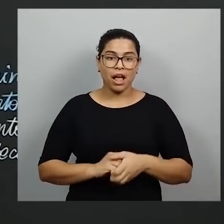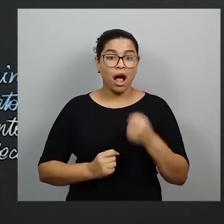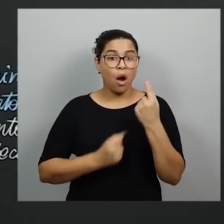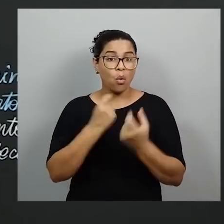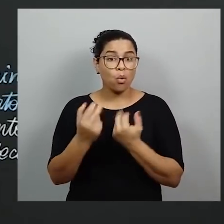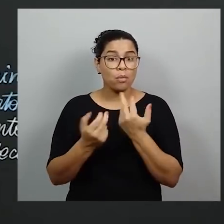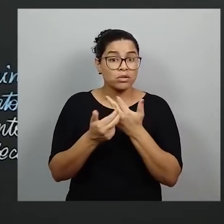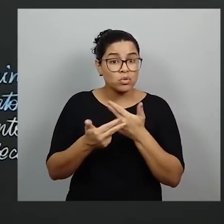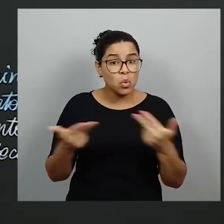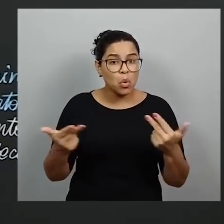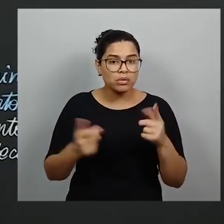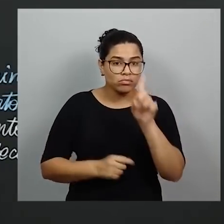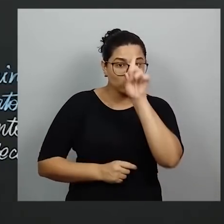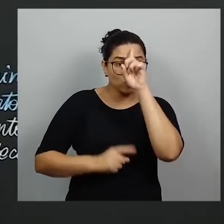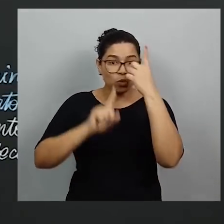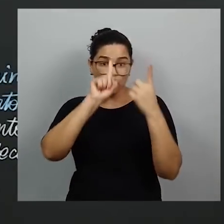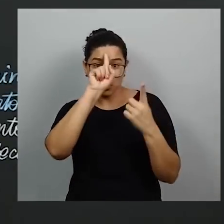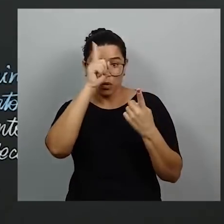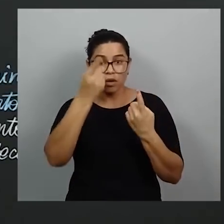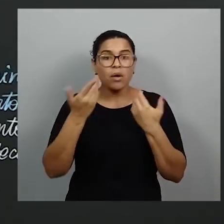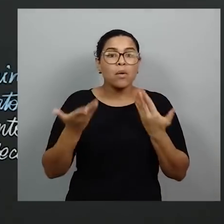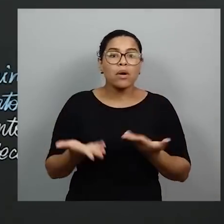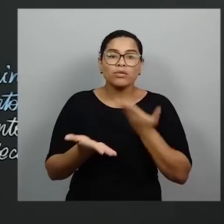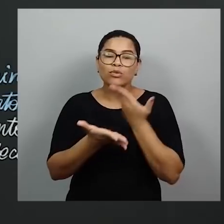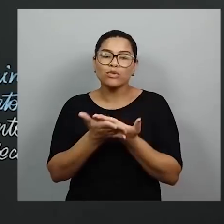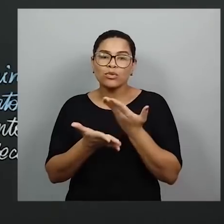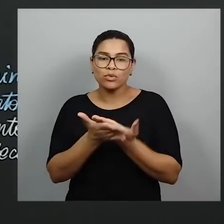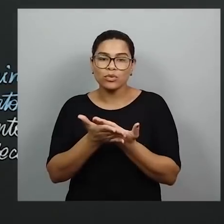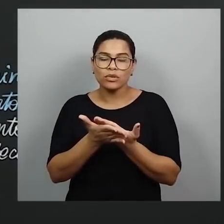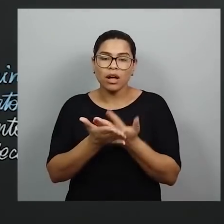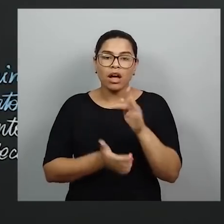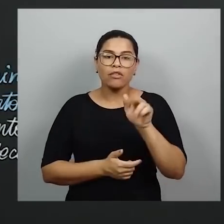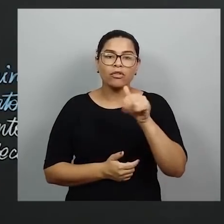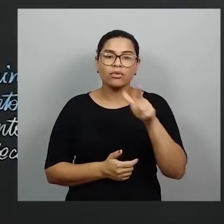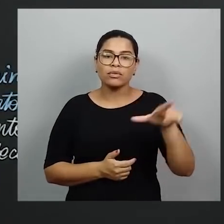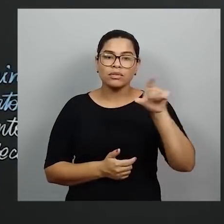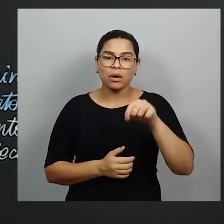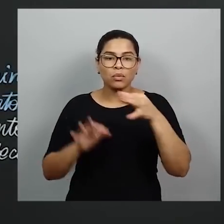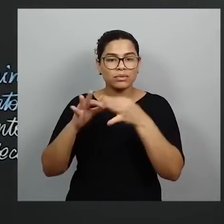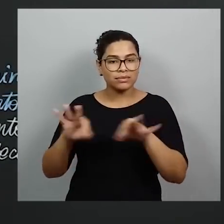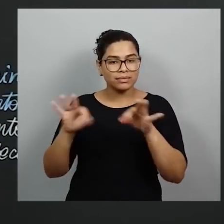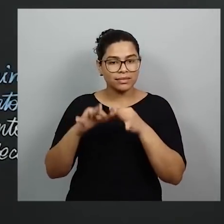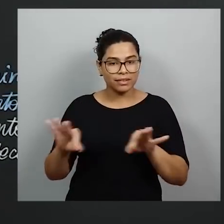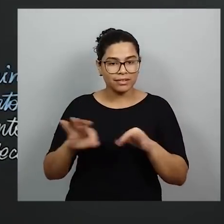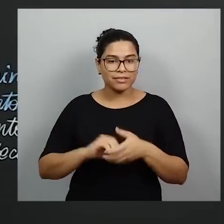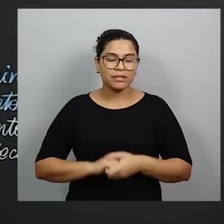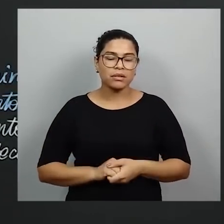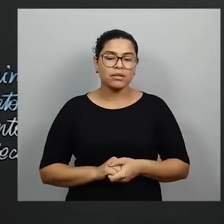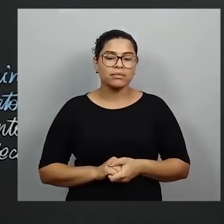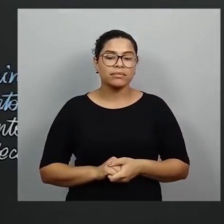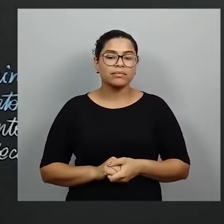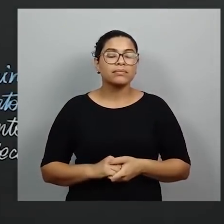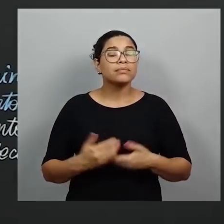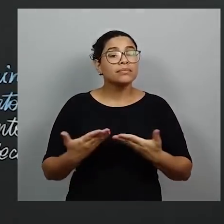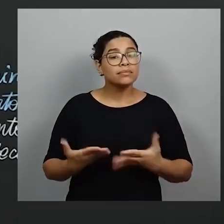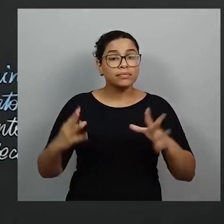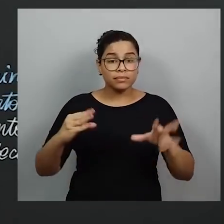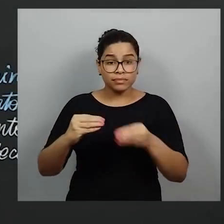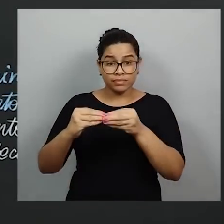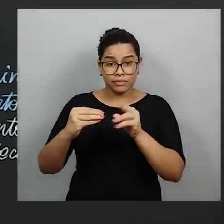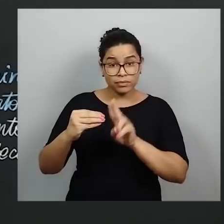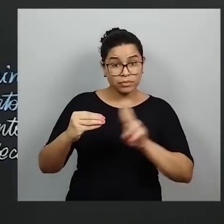alguns aspectos que geram dúvidas quando a gente estuda as funções sintáticas. O complemento